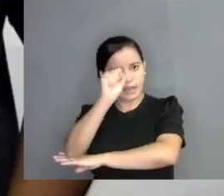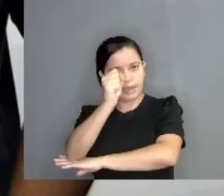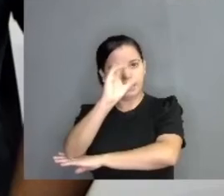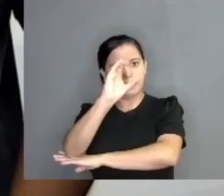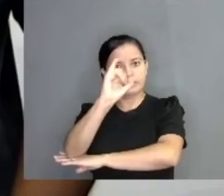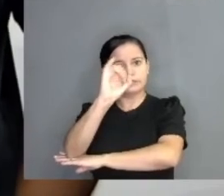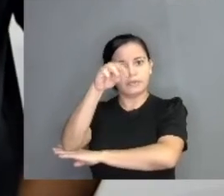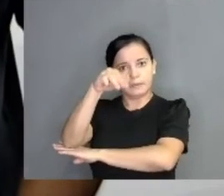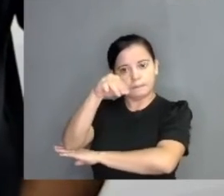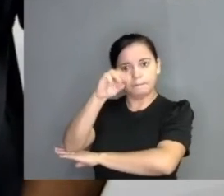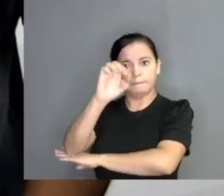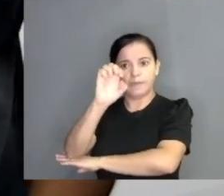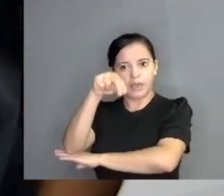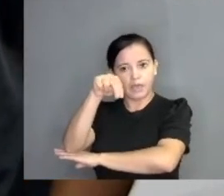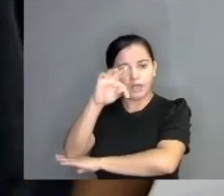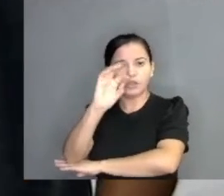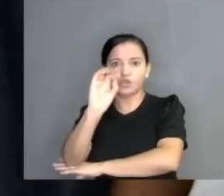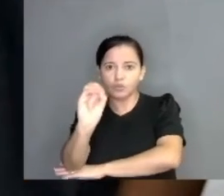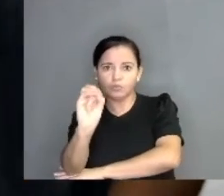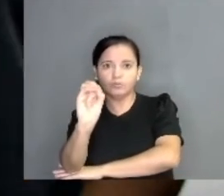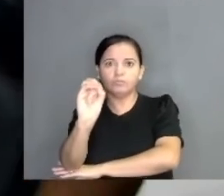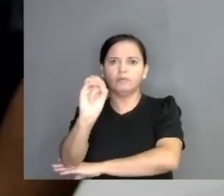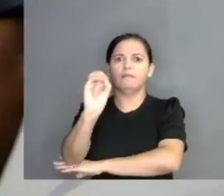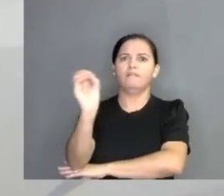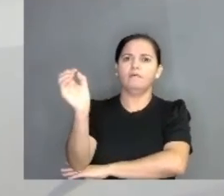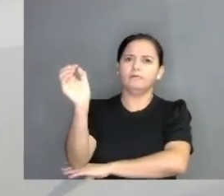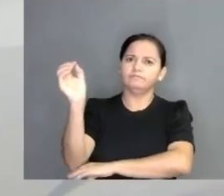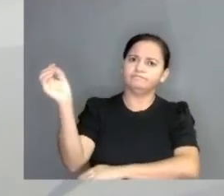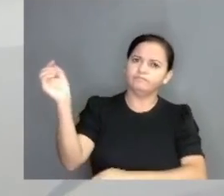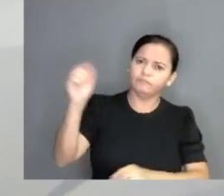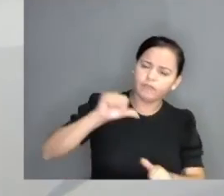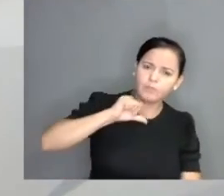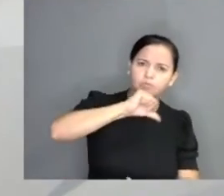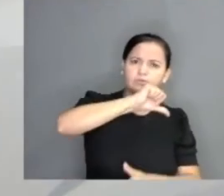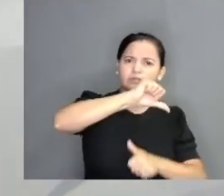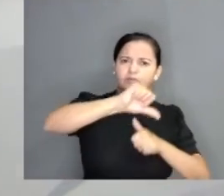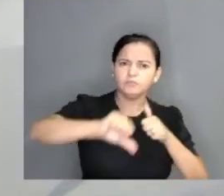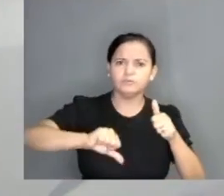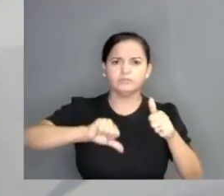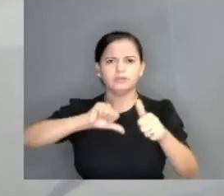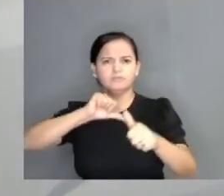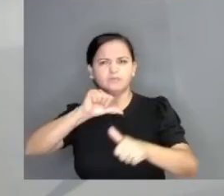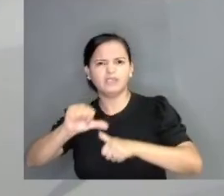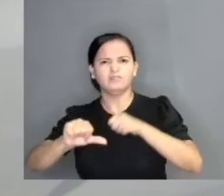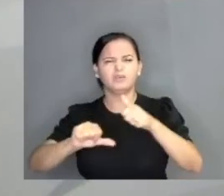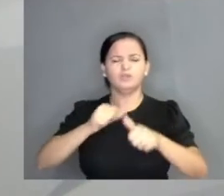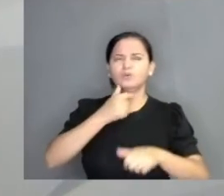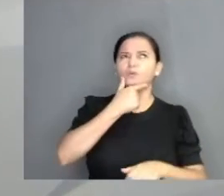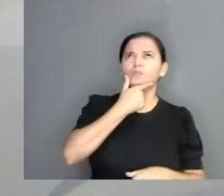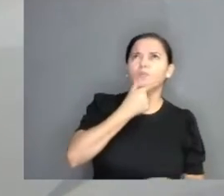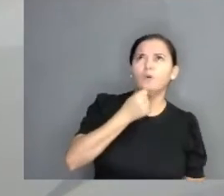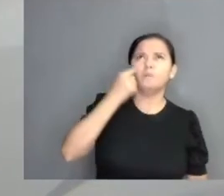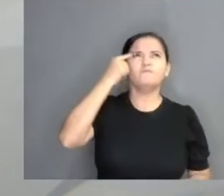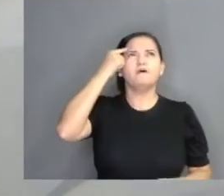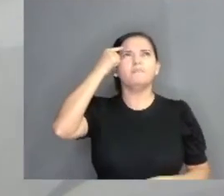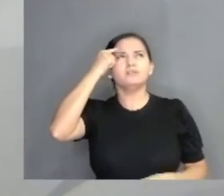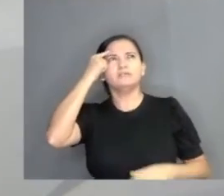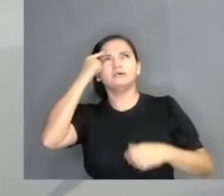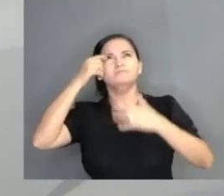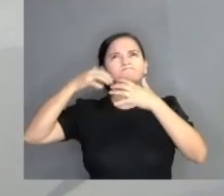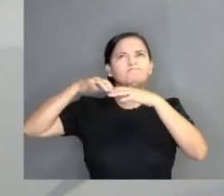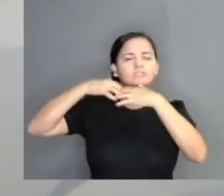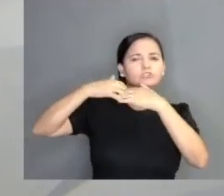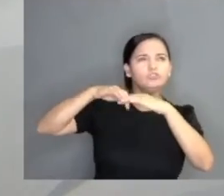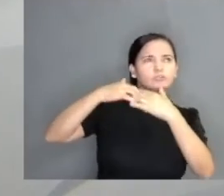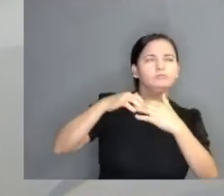que o homem questione todas as coisas, ele questiona a natureza. Tá? Então, vocês podem perceber